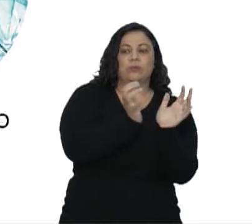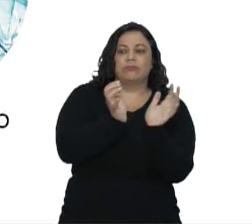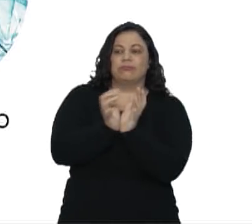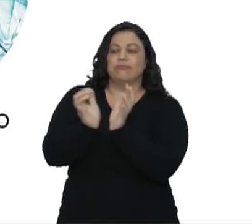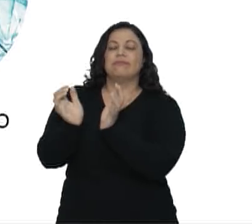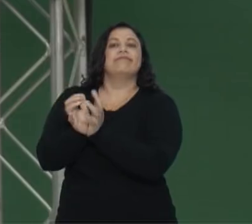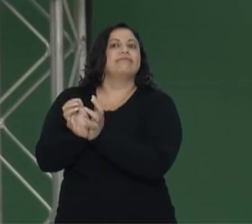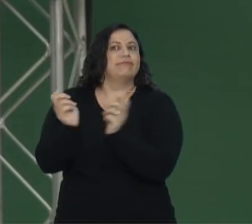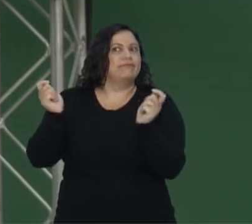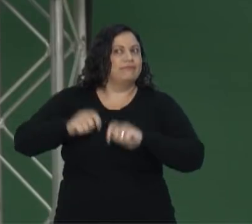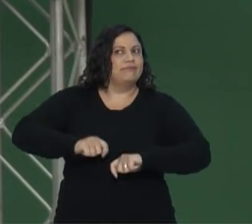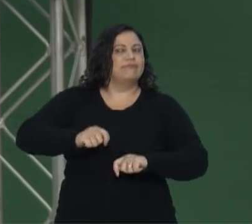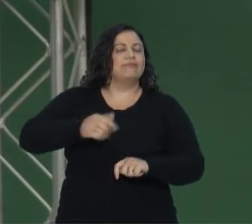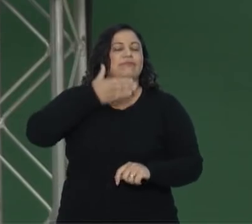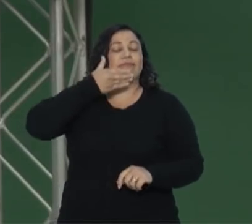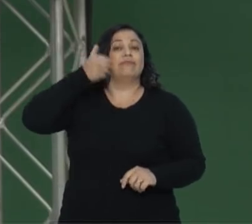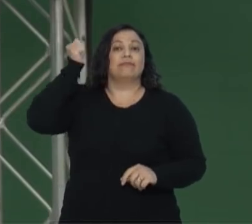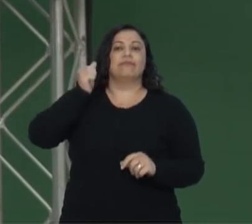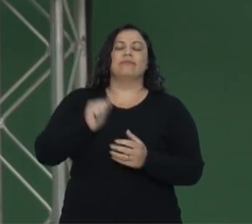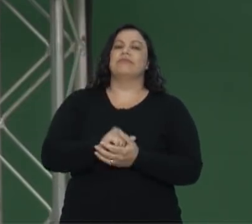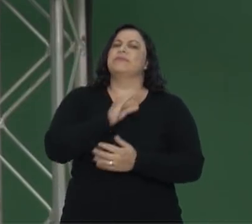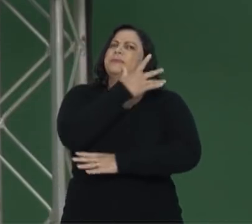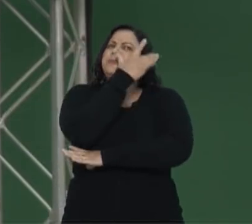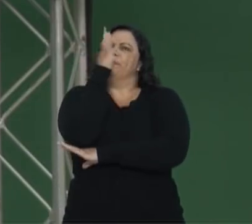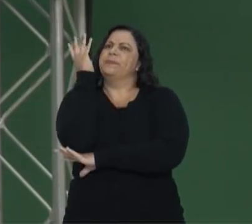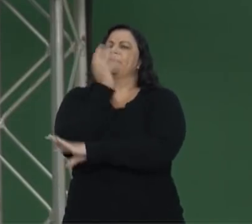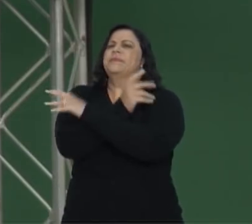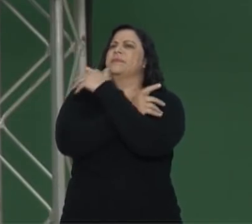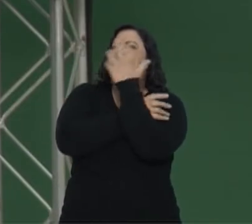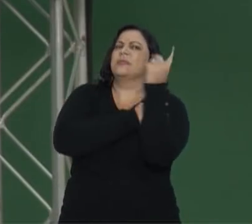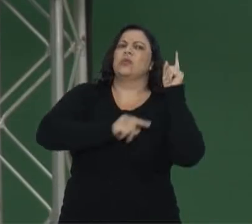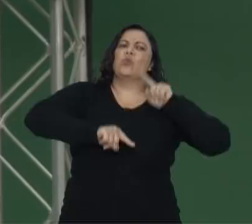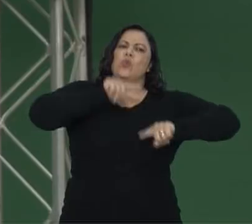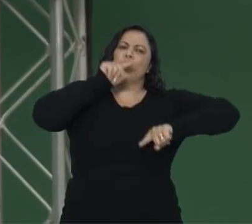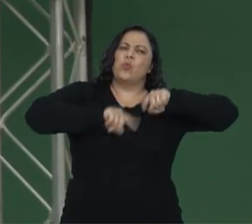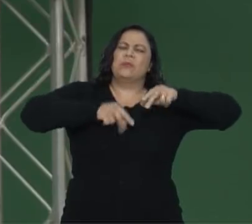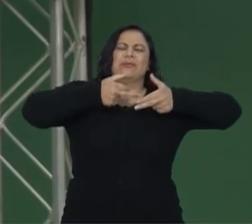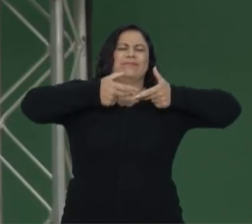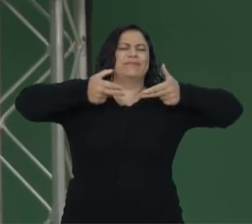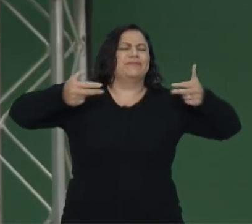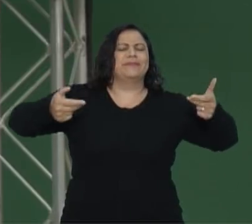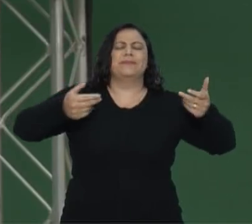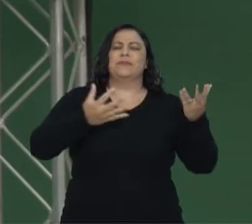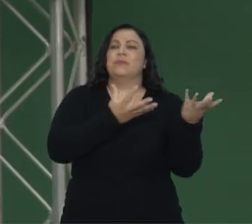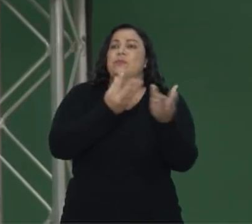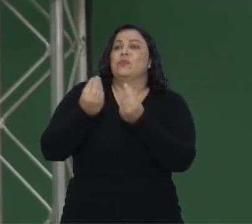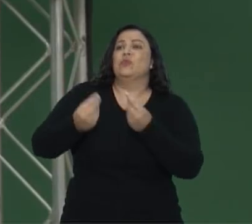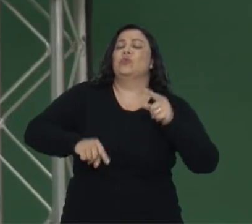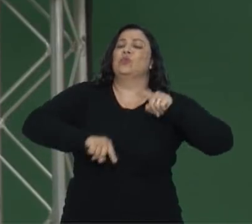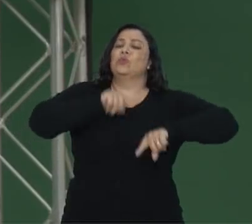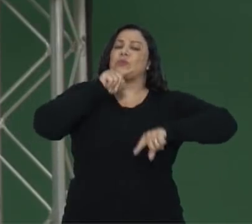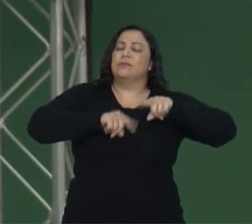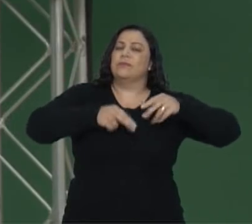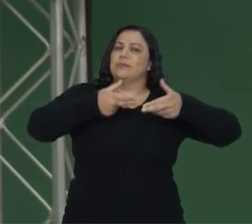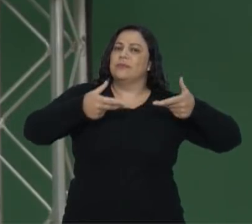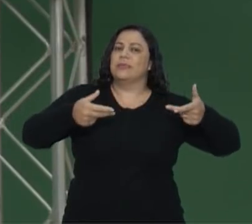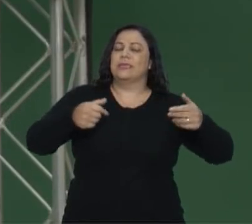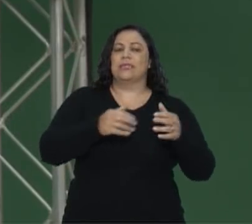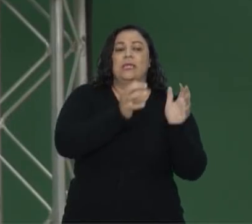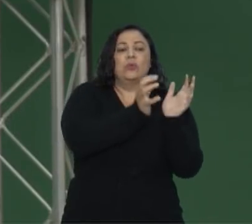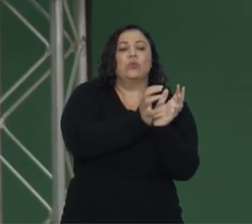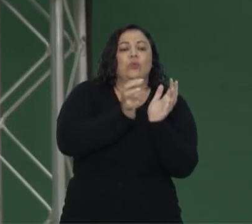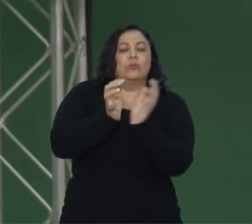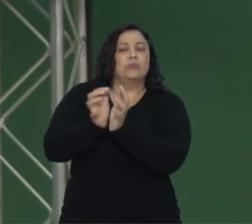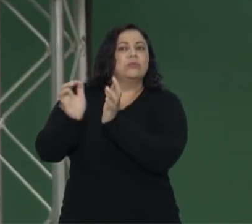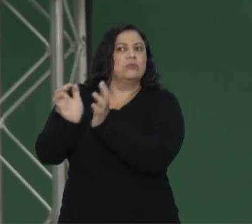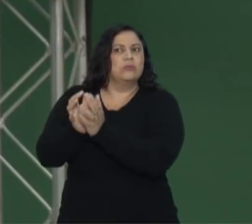distinguir. Então, na natureza, no objeto, no nosso dia a dia, eu tenho muitos materiais. né? Então eu tenho que classificá-los, eu